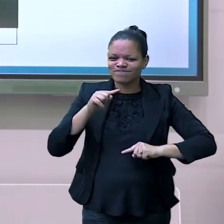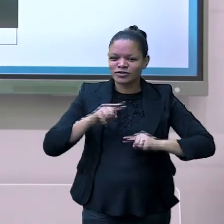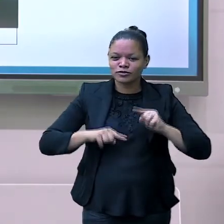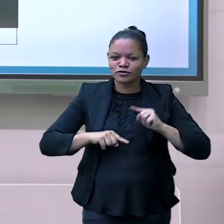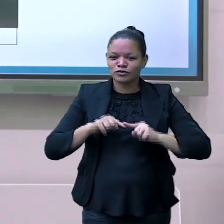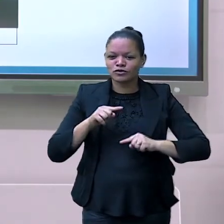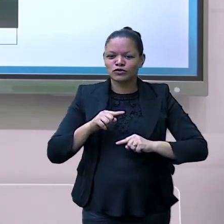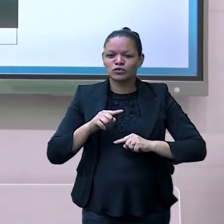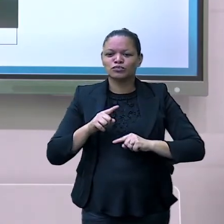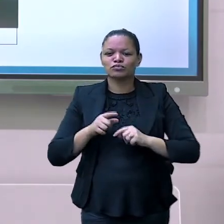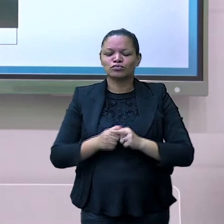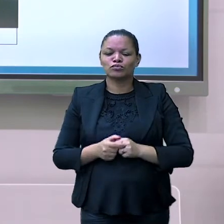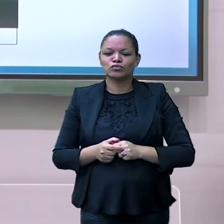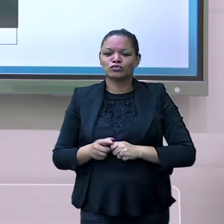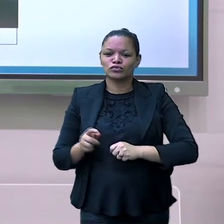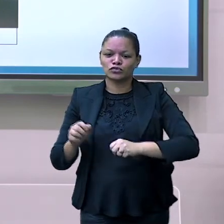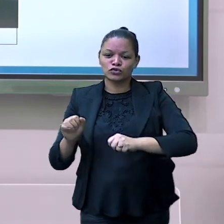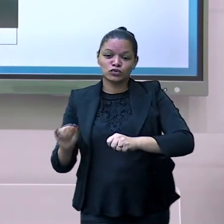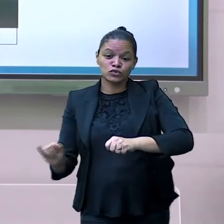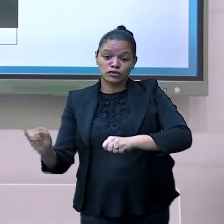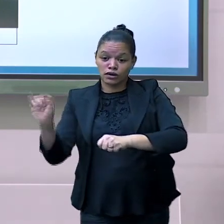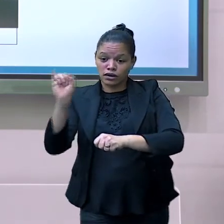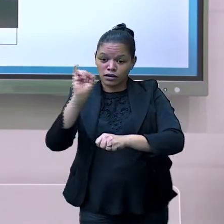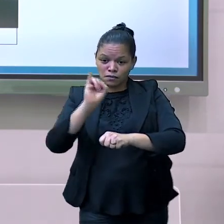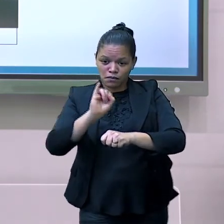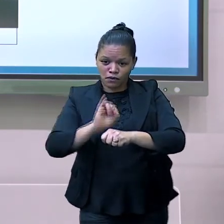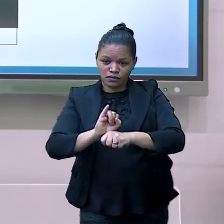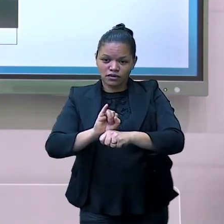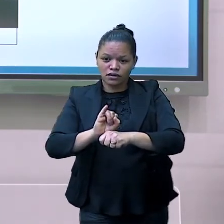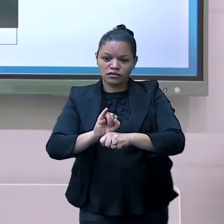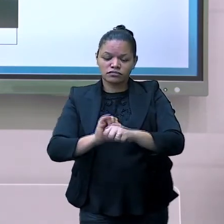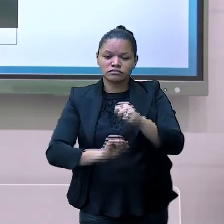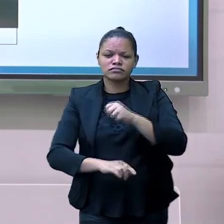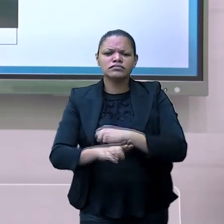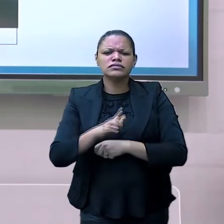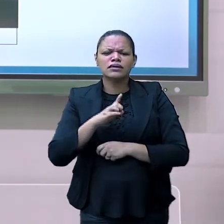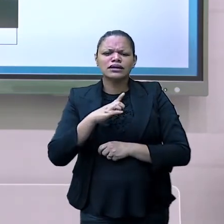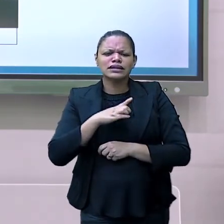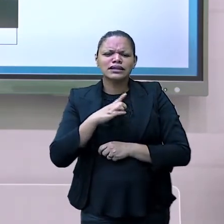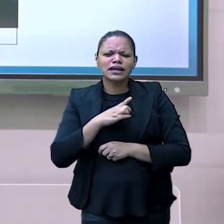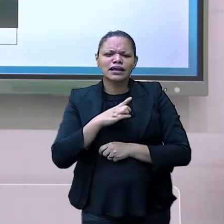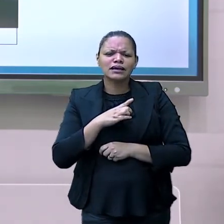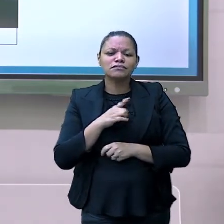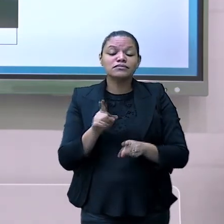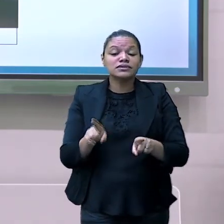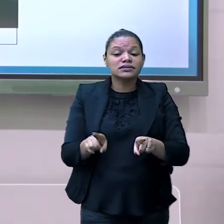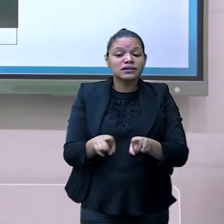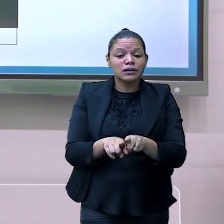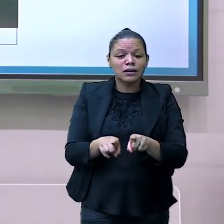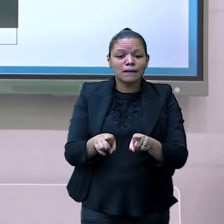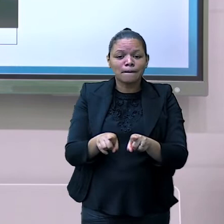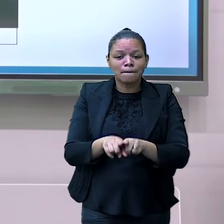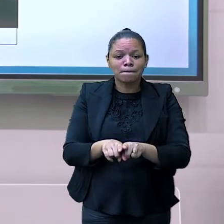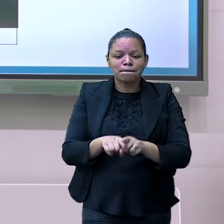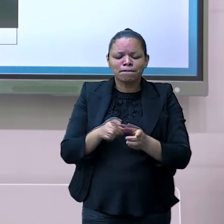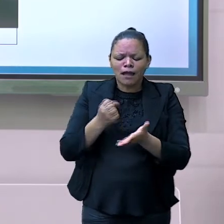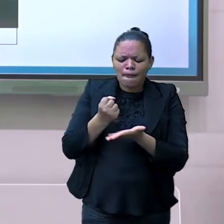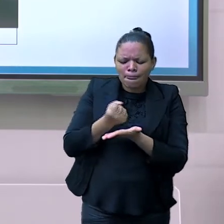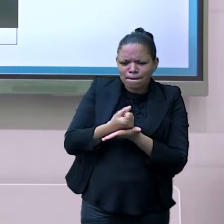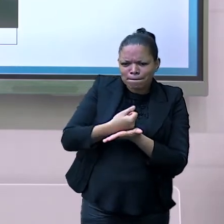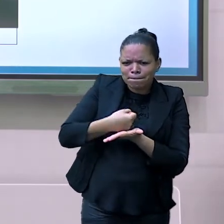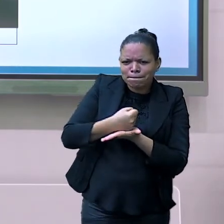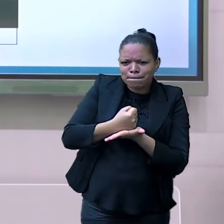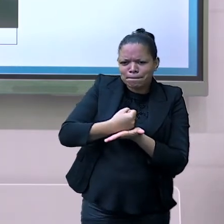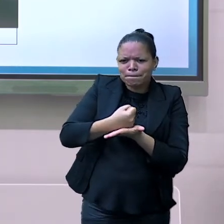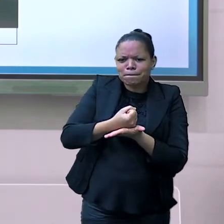dar uma enfatização agora com os medicamentos, é que nós importamos diferentes países medicamentos, né,